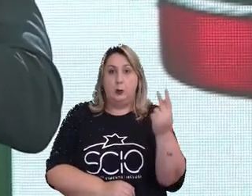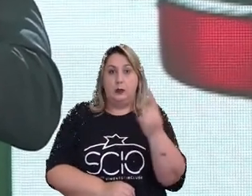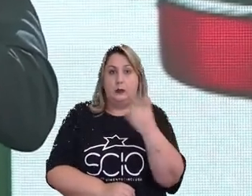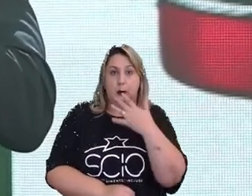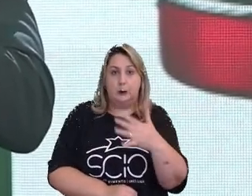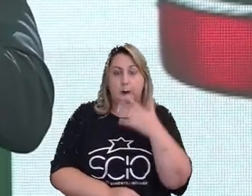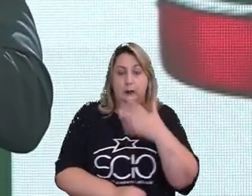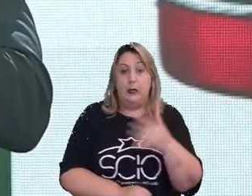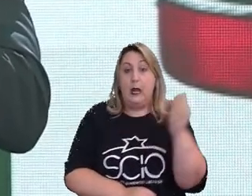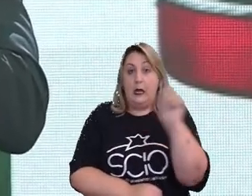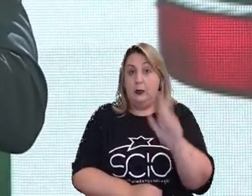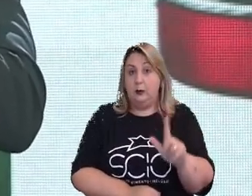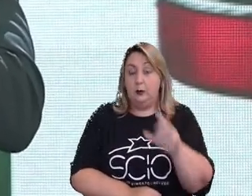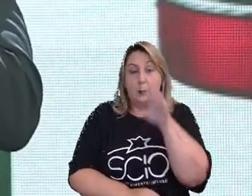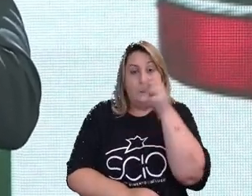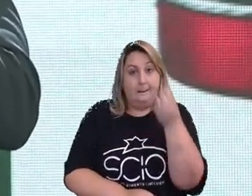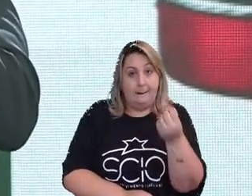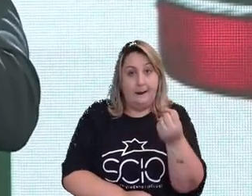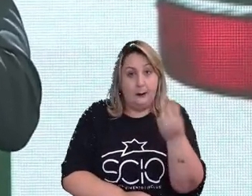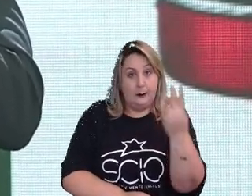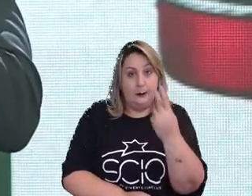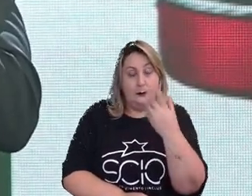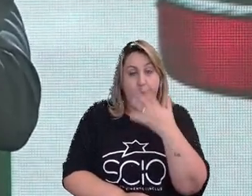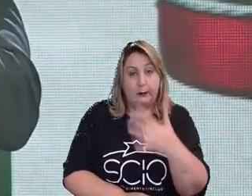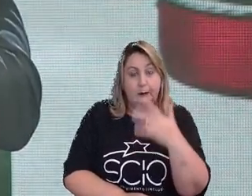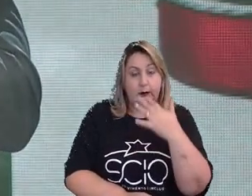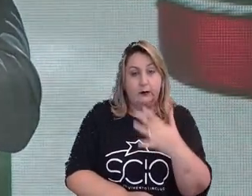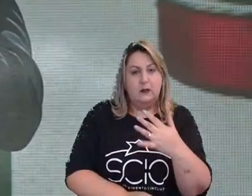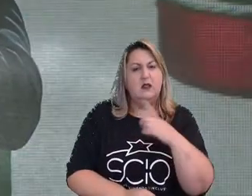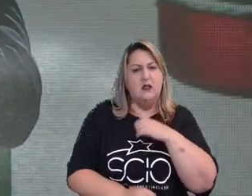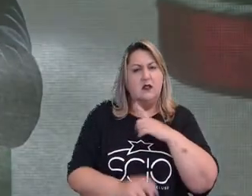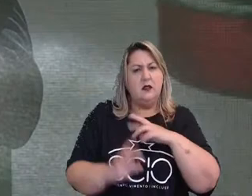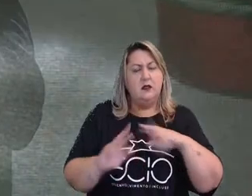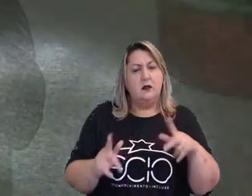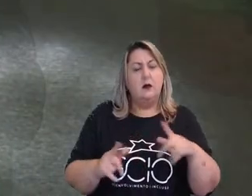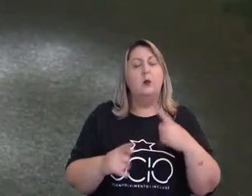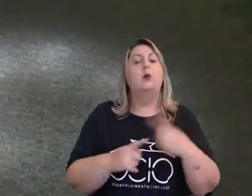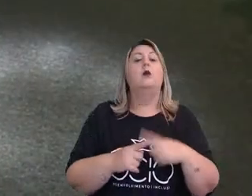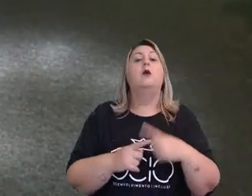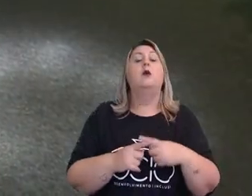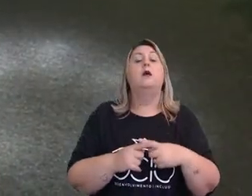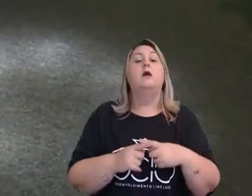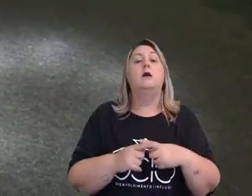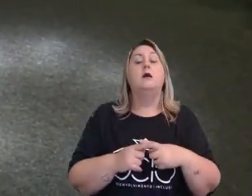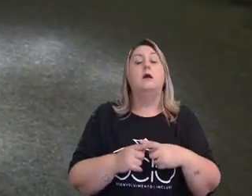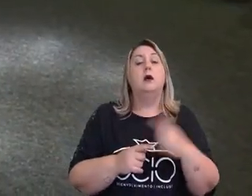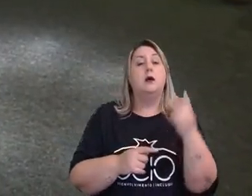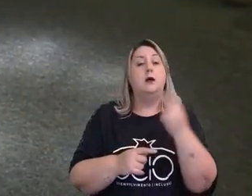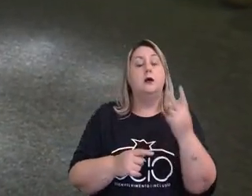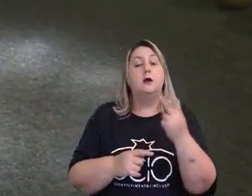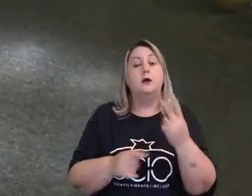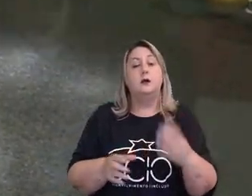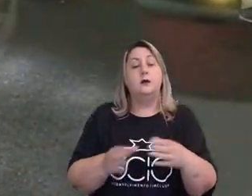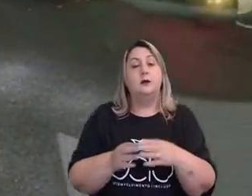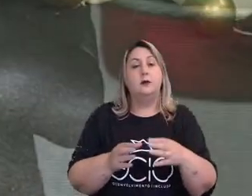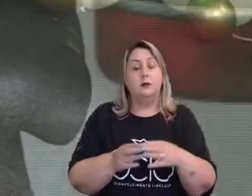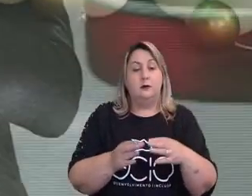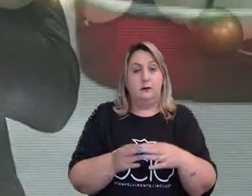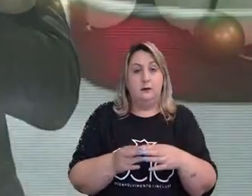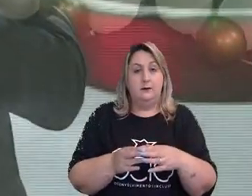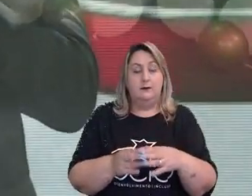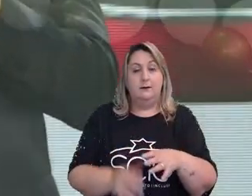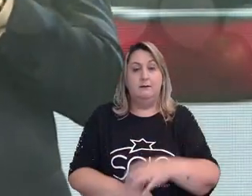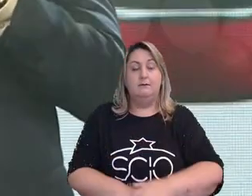fechado? Azuis e branco, tá aqui, ó, tem diferença. Por quê? Porque nós temos